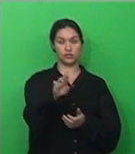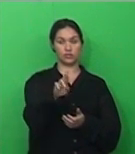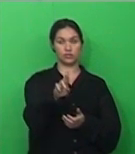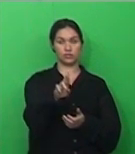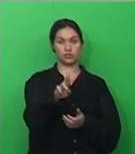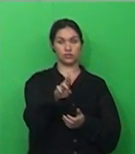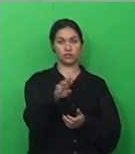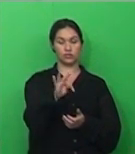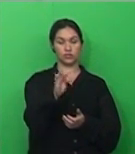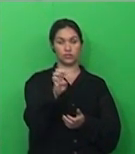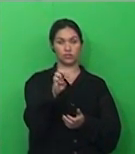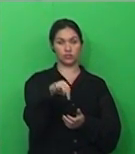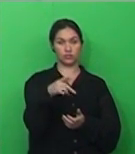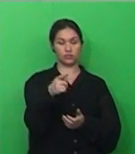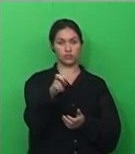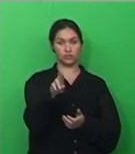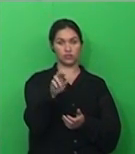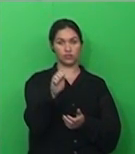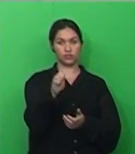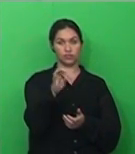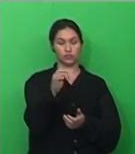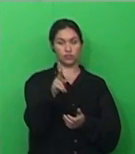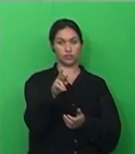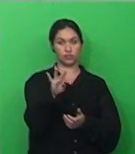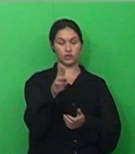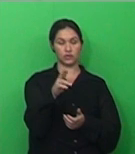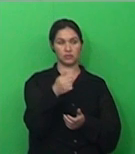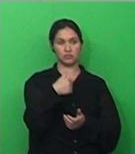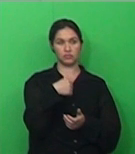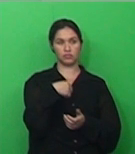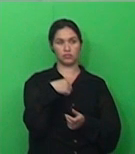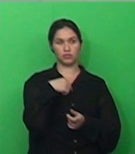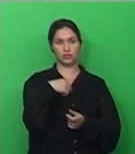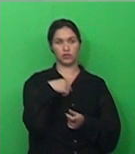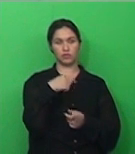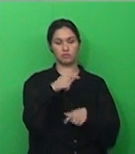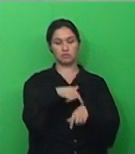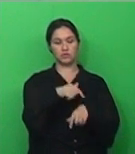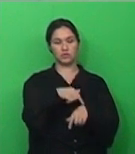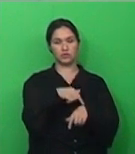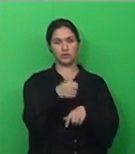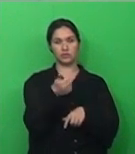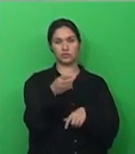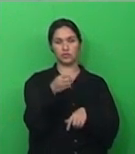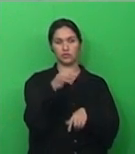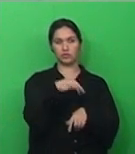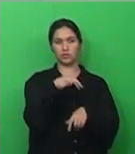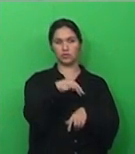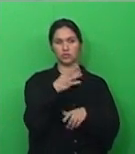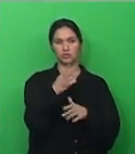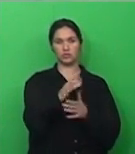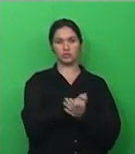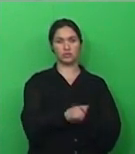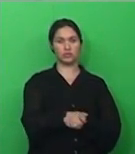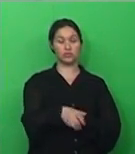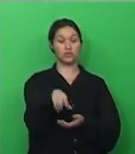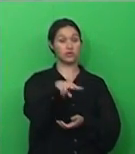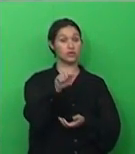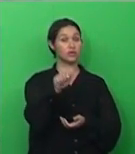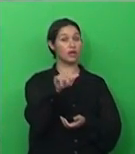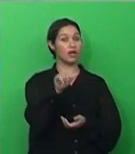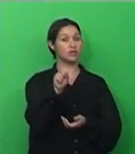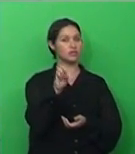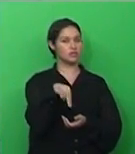Vou exagerar, 10 minutos para fazer essa medição? 1 minuto, vereador Alisson. Não sei. Então,